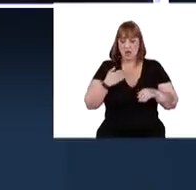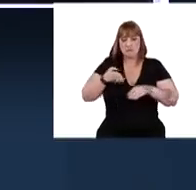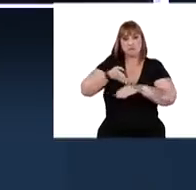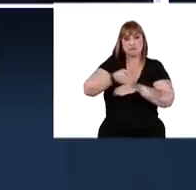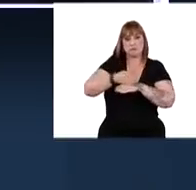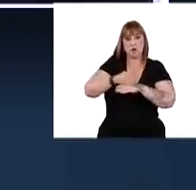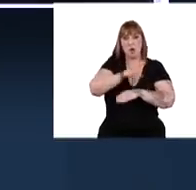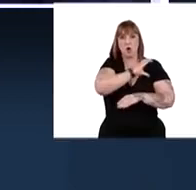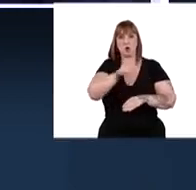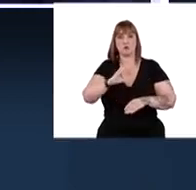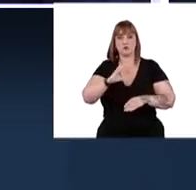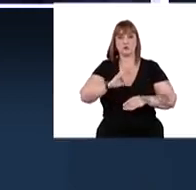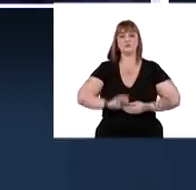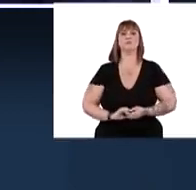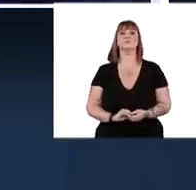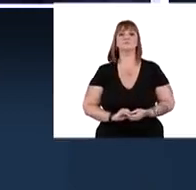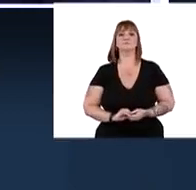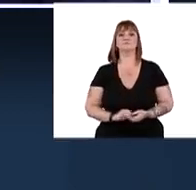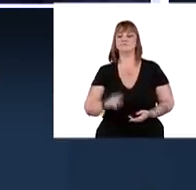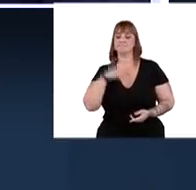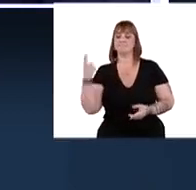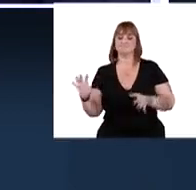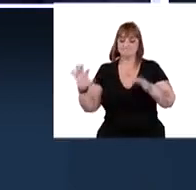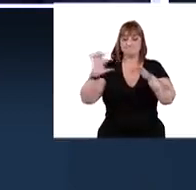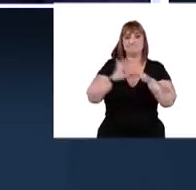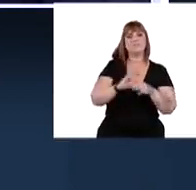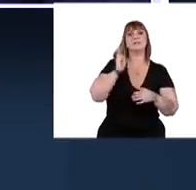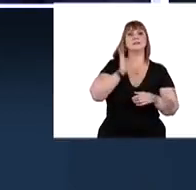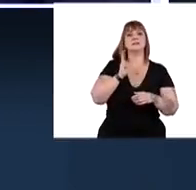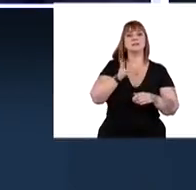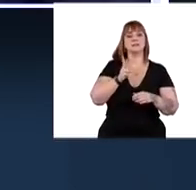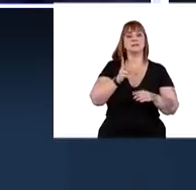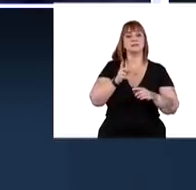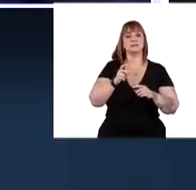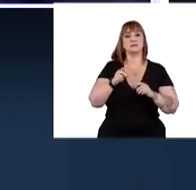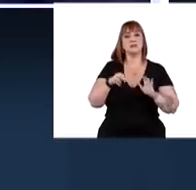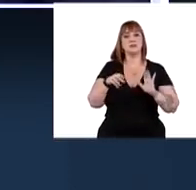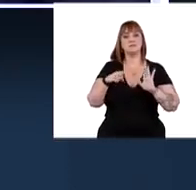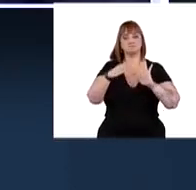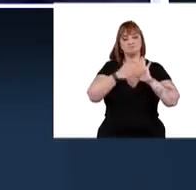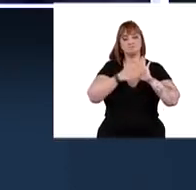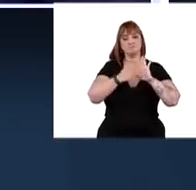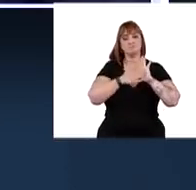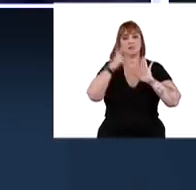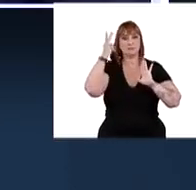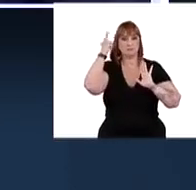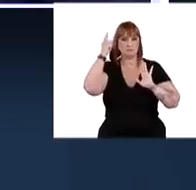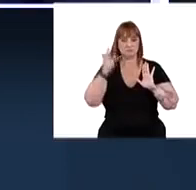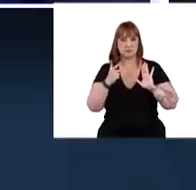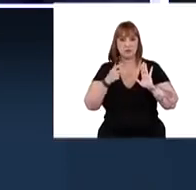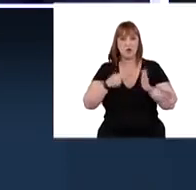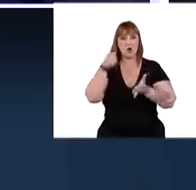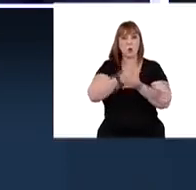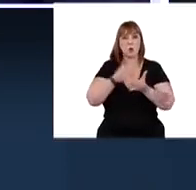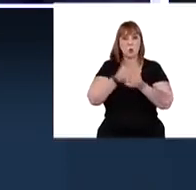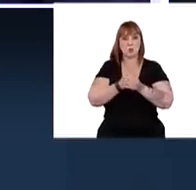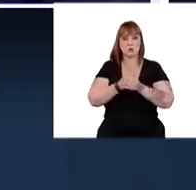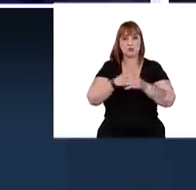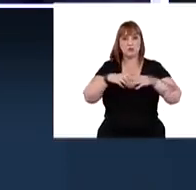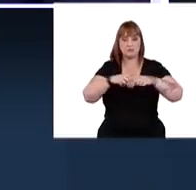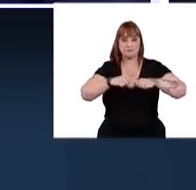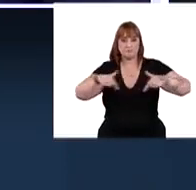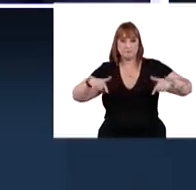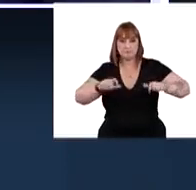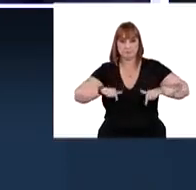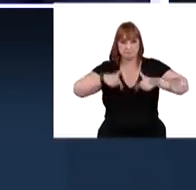da coordenação executiva, e a gente se une, sim, em torno de pautas comuns. A luta pelo território, por exemplo, né, a regularização